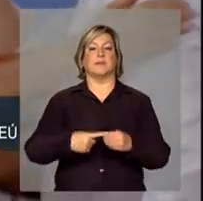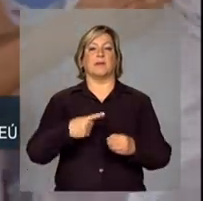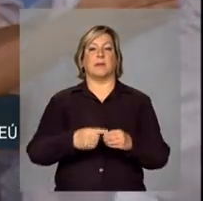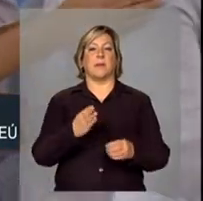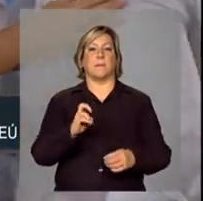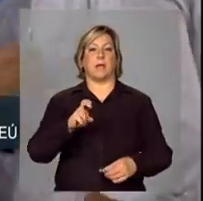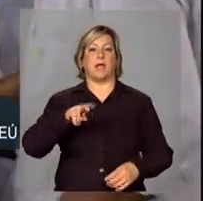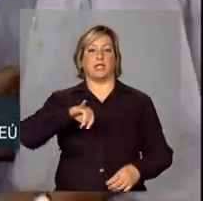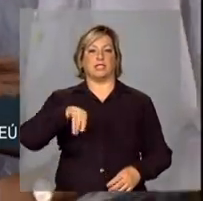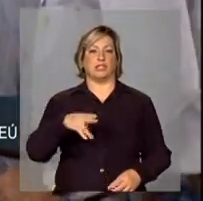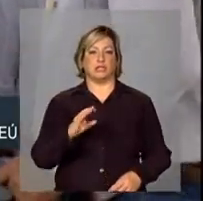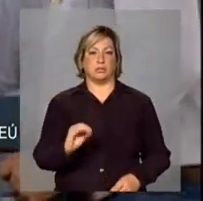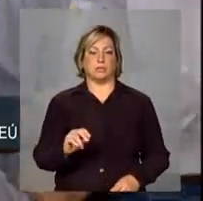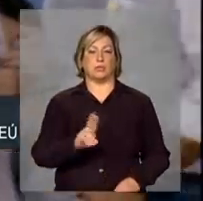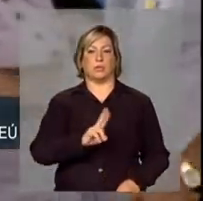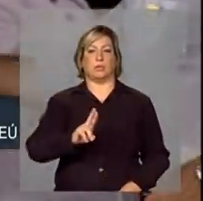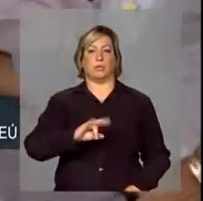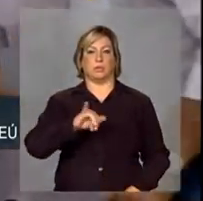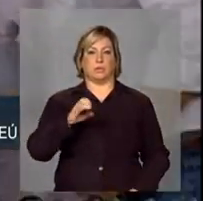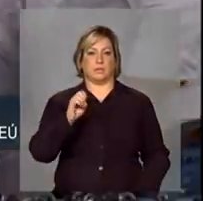José Vanderlei.